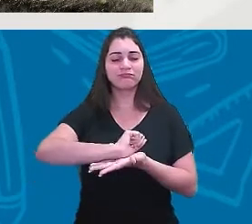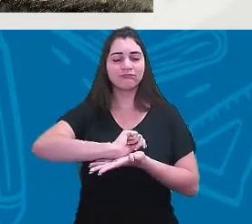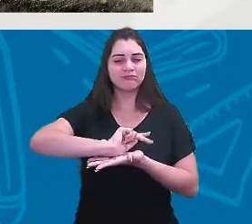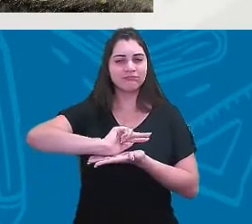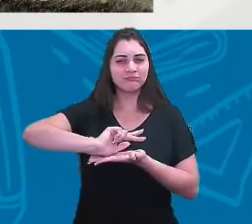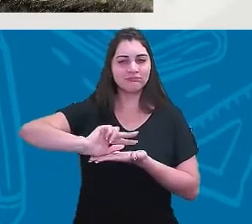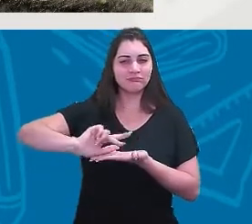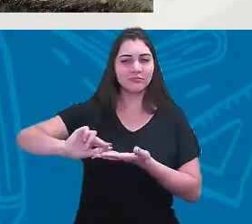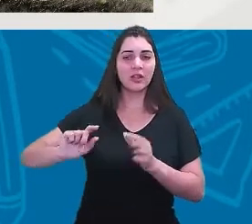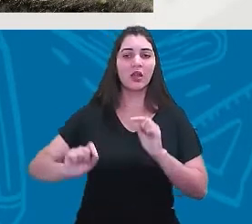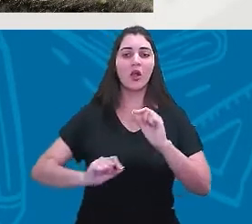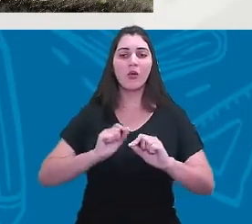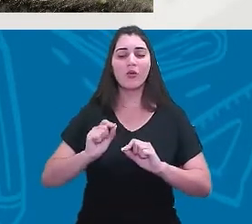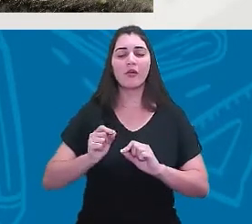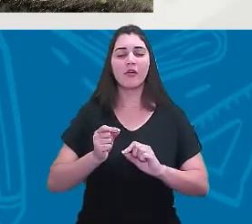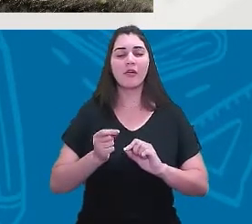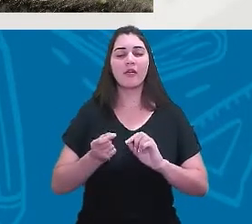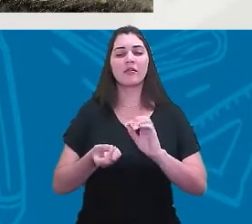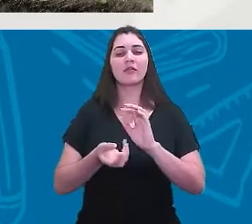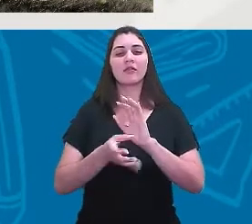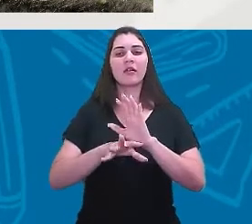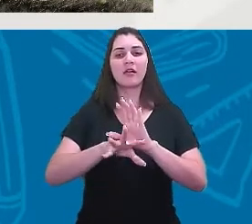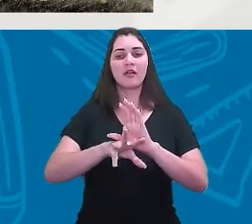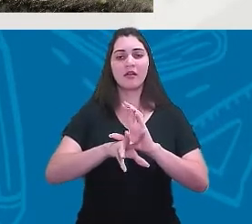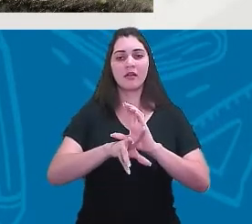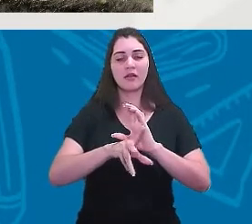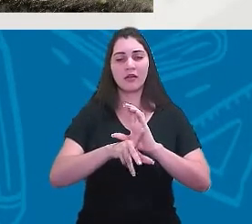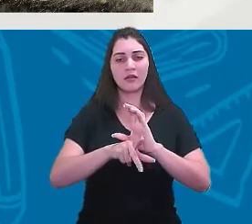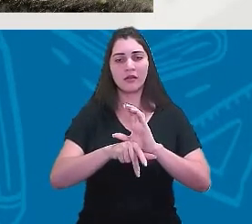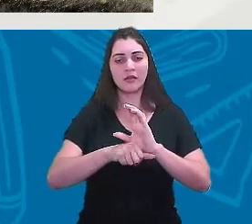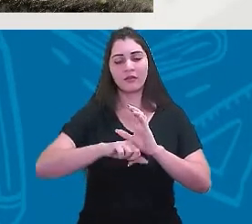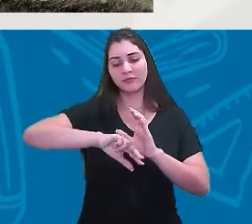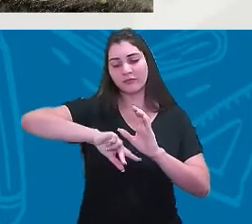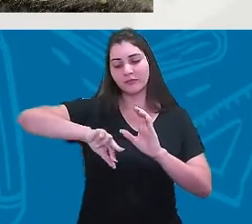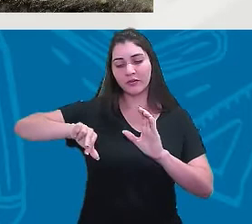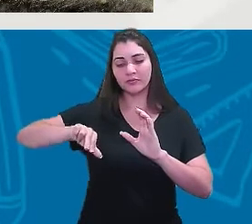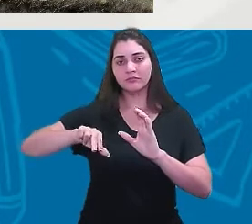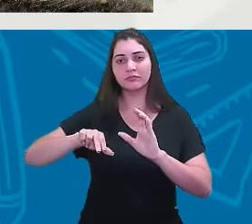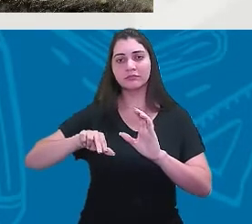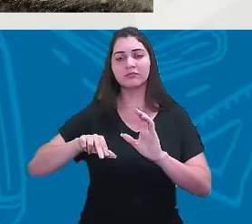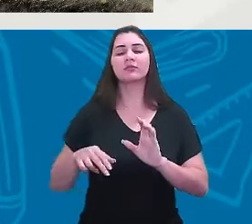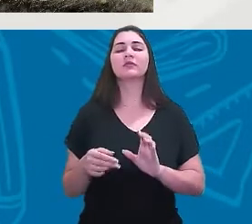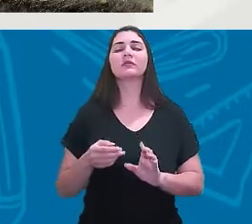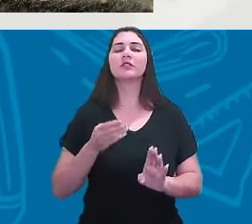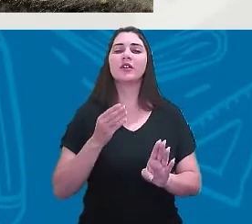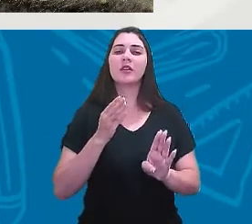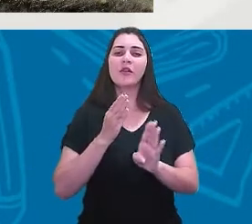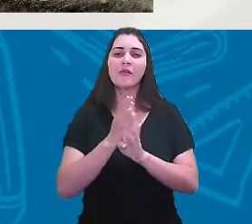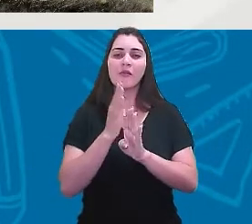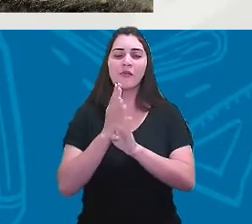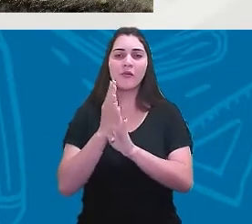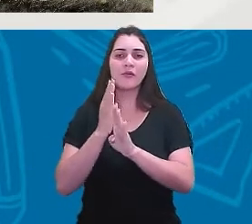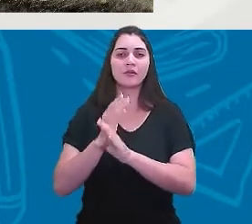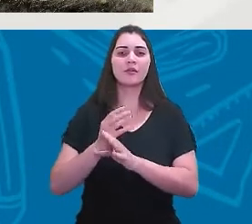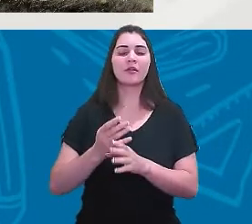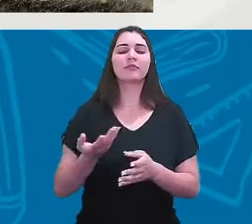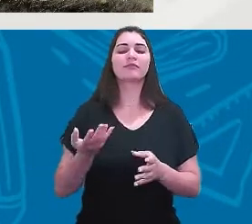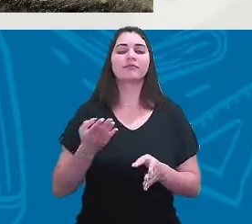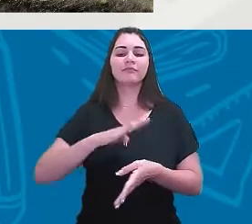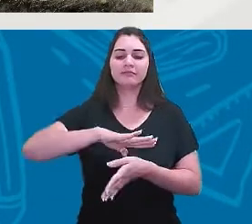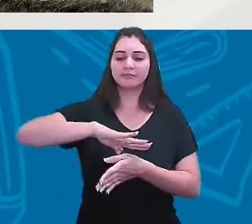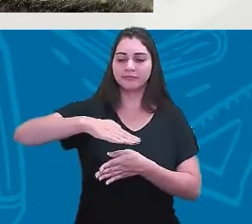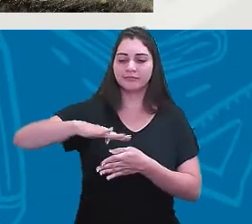biodiversidade, a fauna, né, que vai ser encontrada nessa floresta amazônica. A gente observa que, devido à grande diversidade de